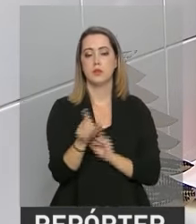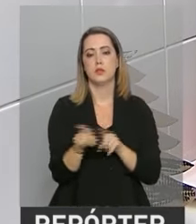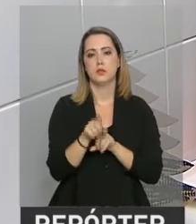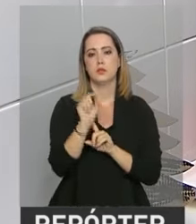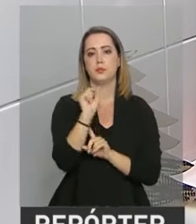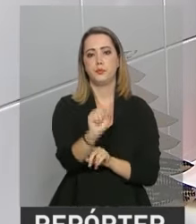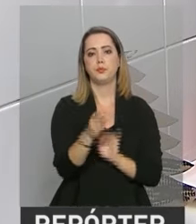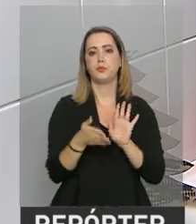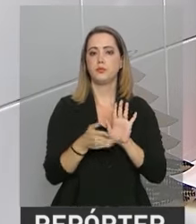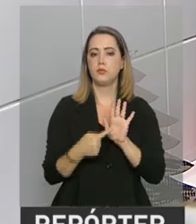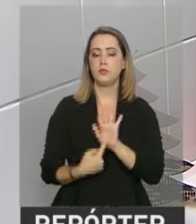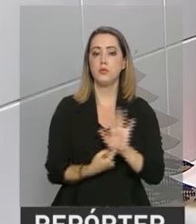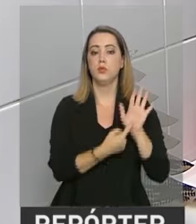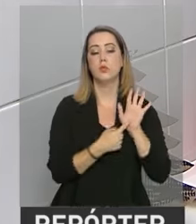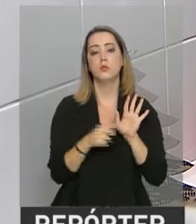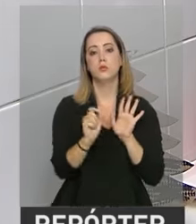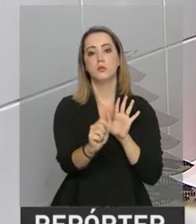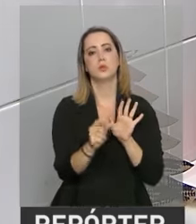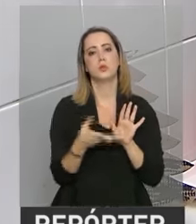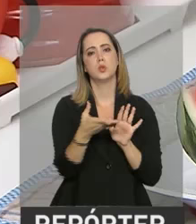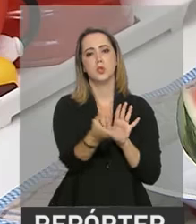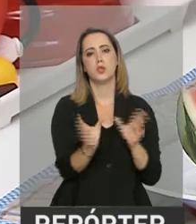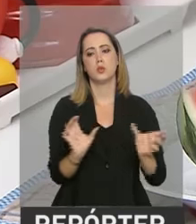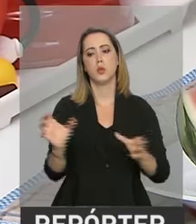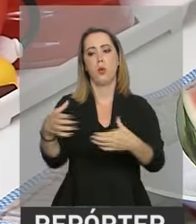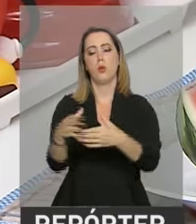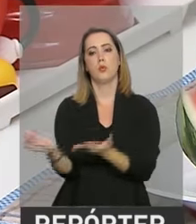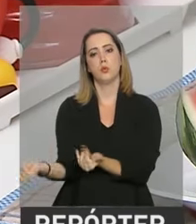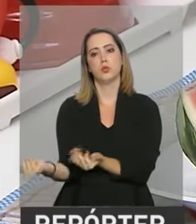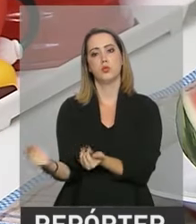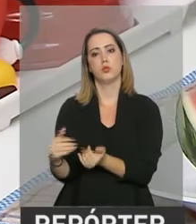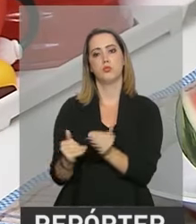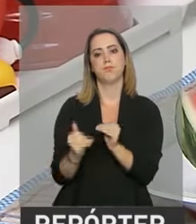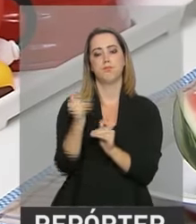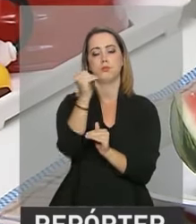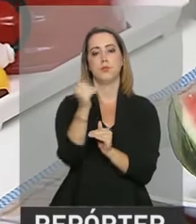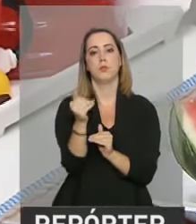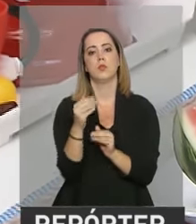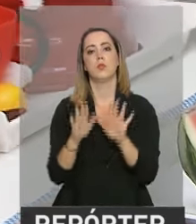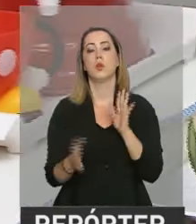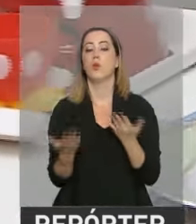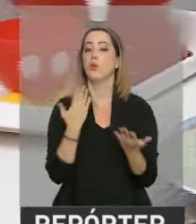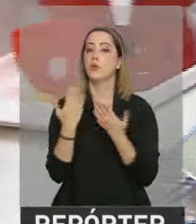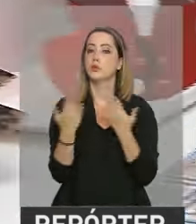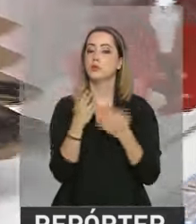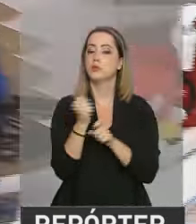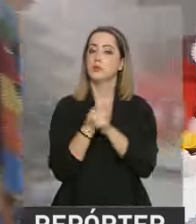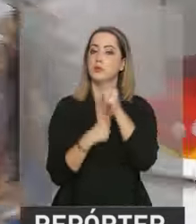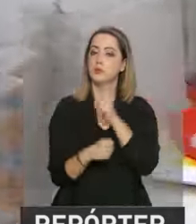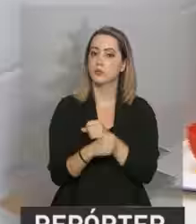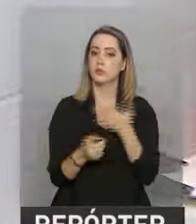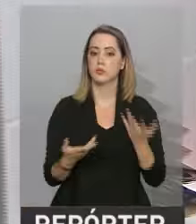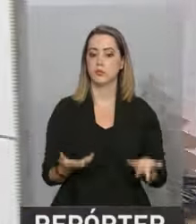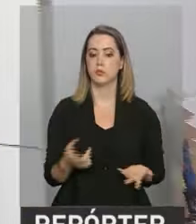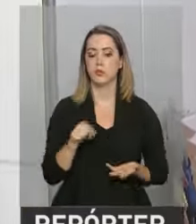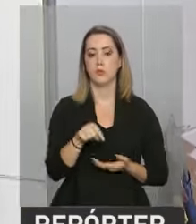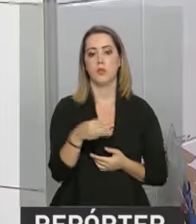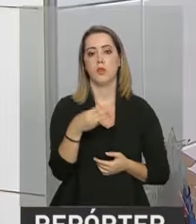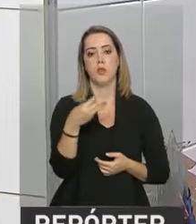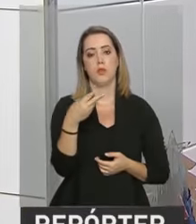e Estatística, revela que essa geração cresceu em 2015 em comparação ao ano anterior,